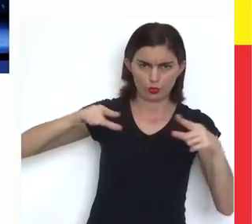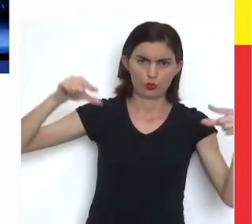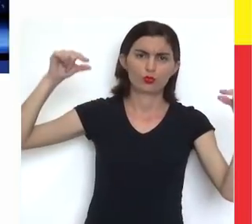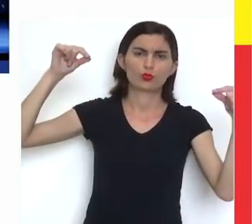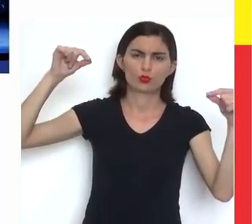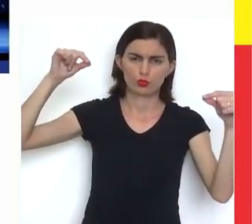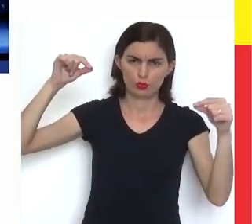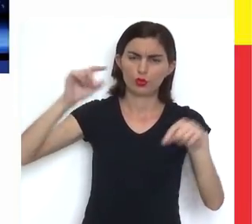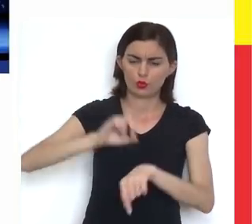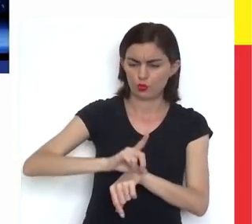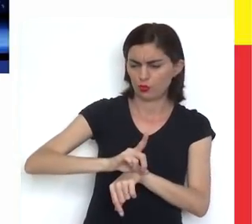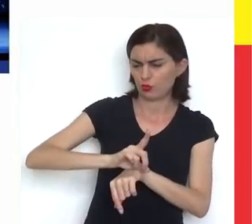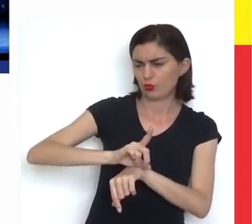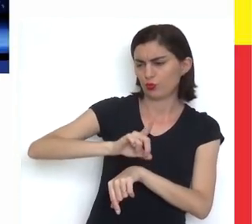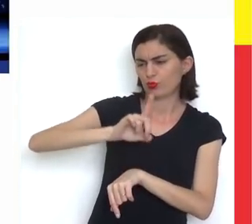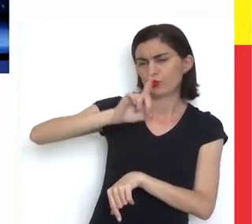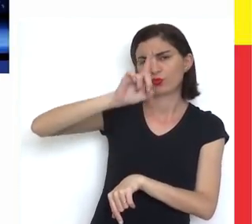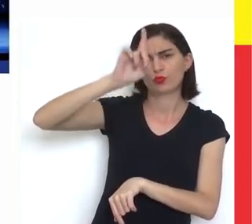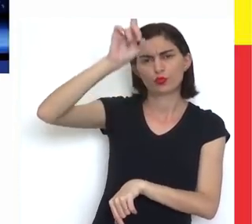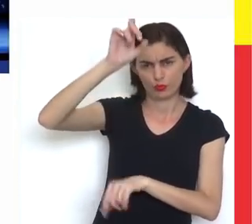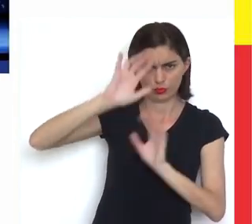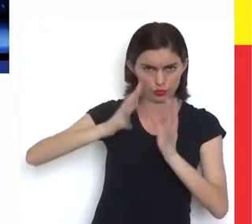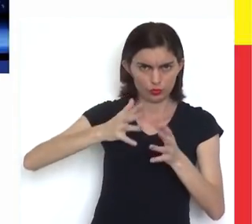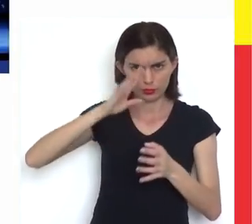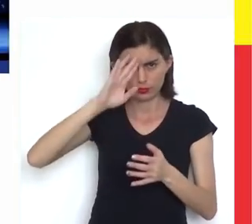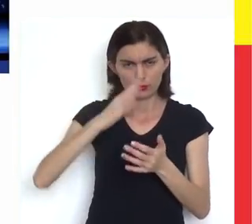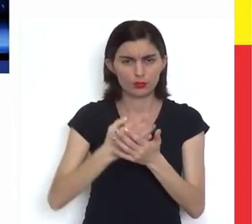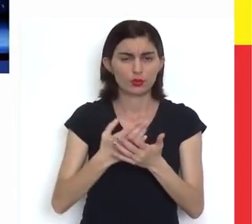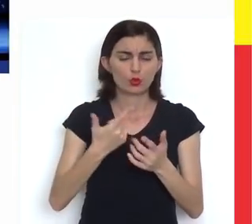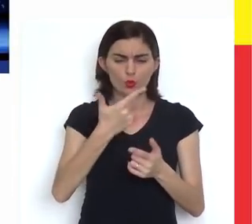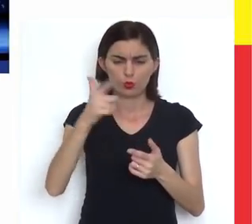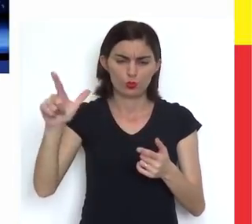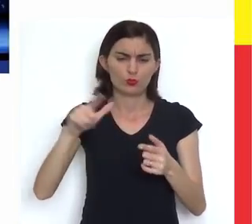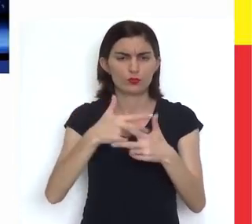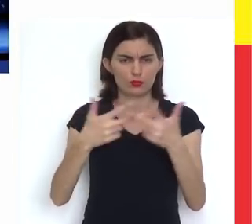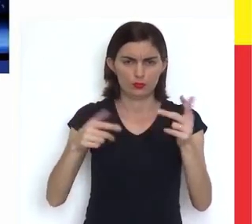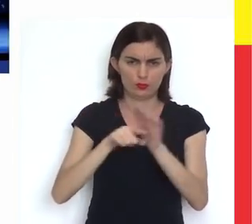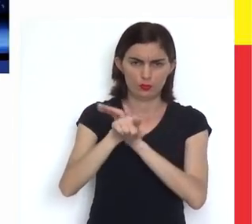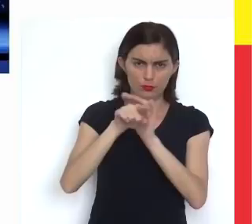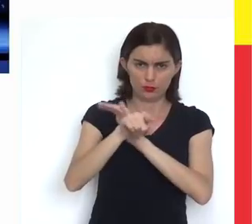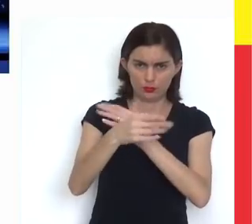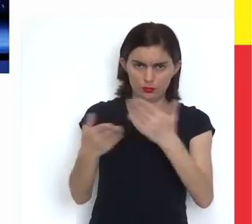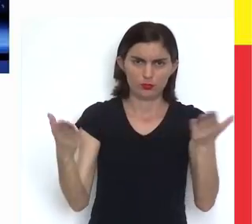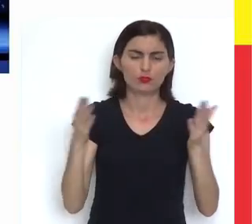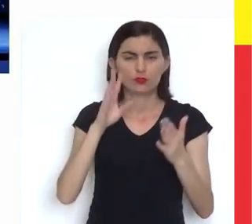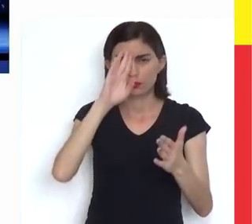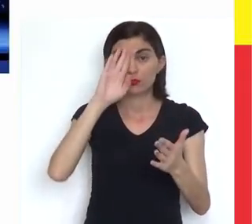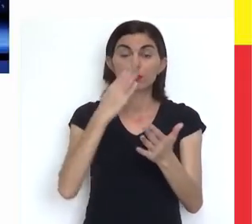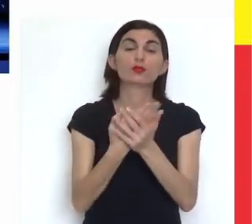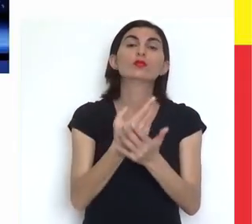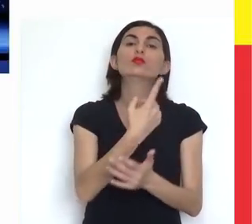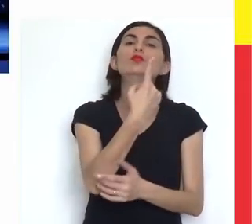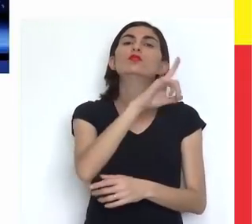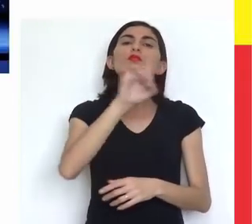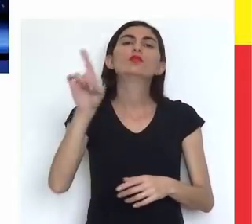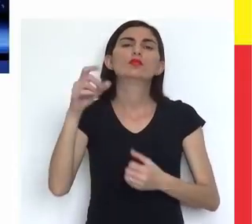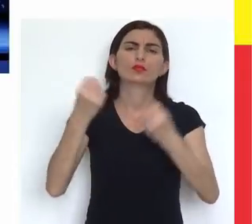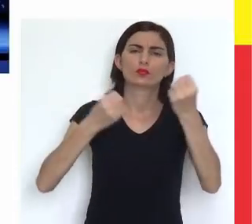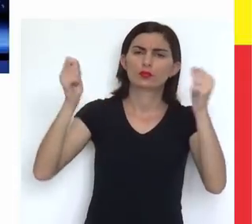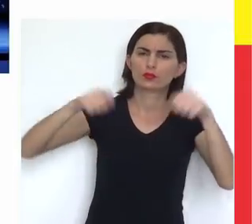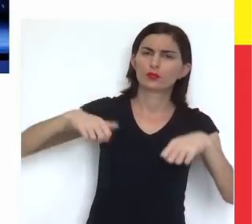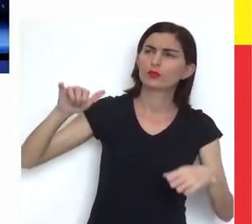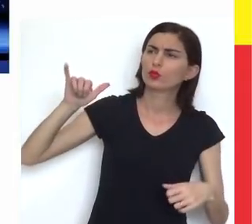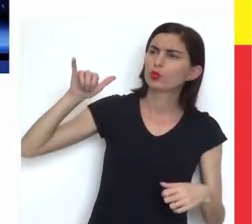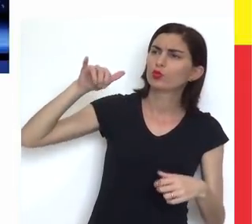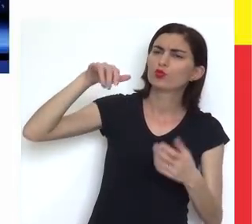Em grandes transportes aí, aeroespacial? E outra coisa que eu quero perguntar para vocês também é se vocês acreditam que um dia o carro ele